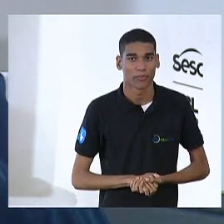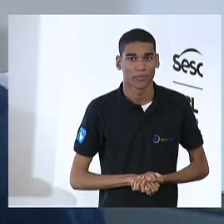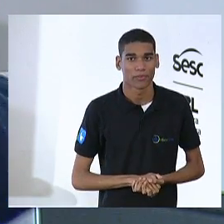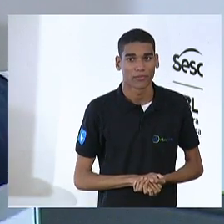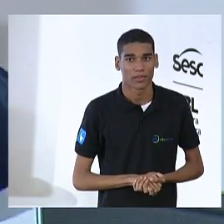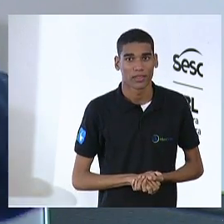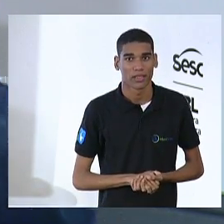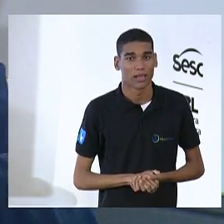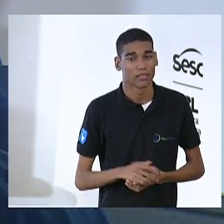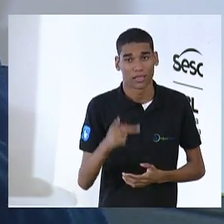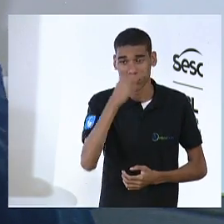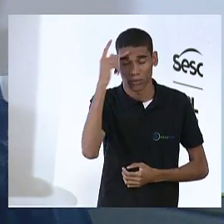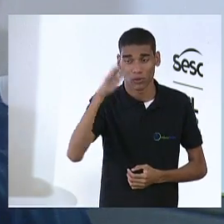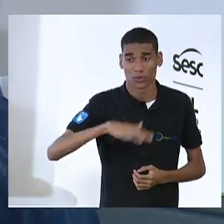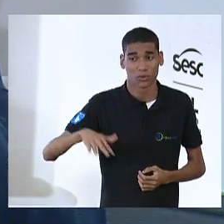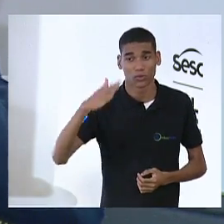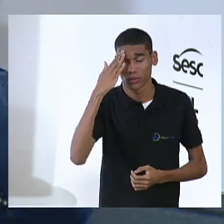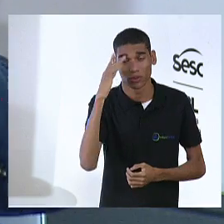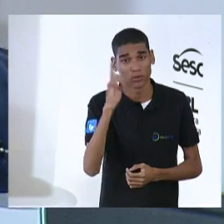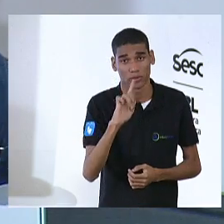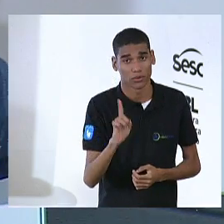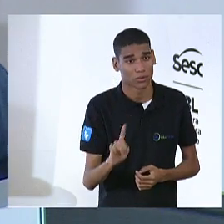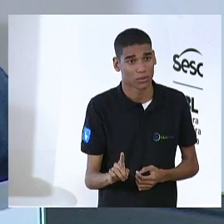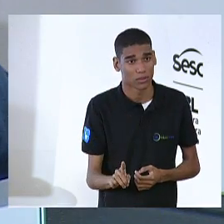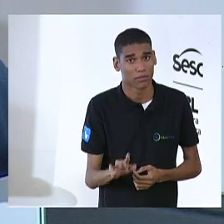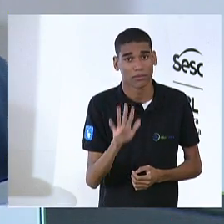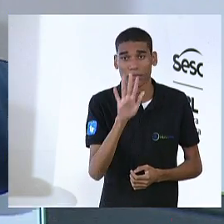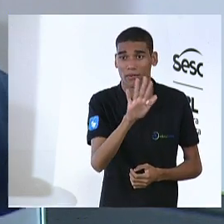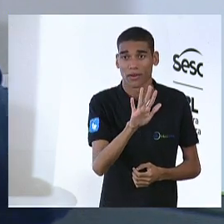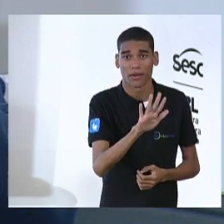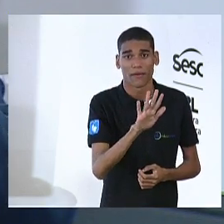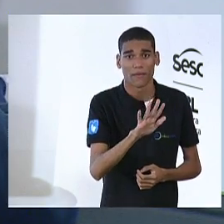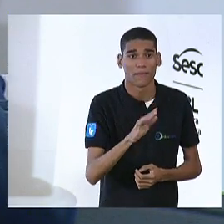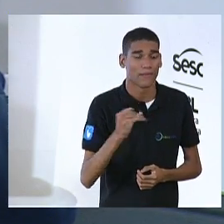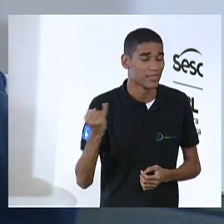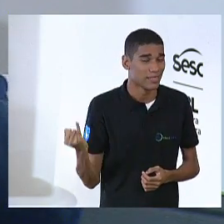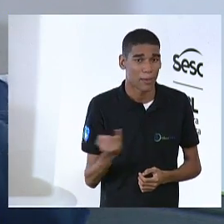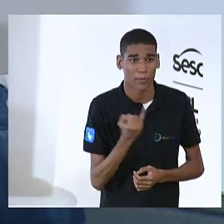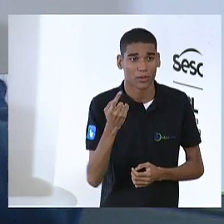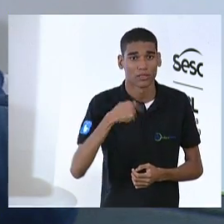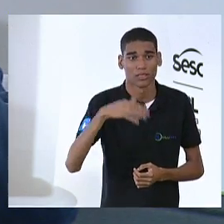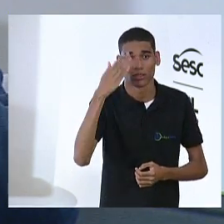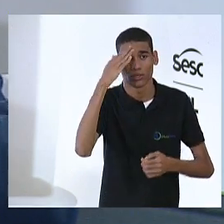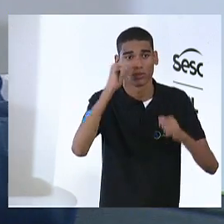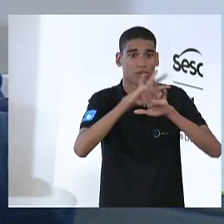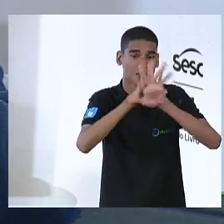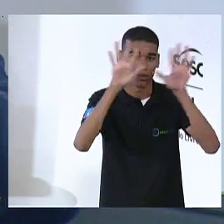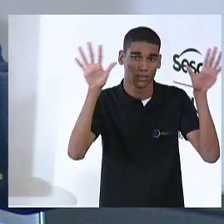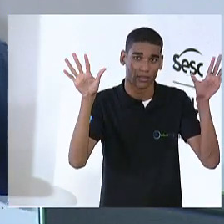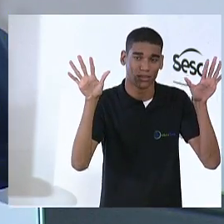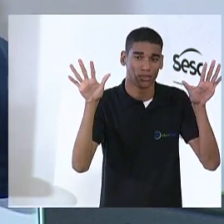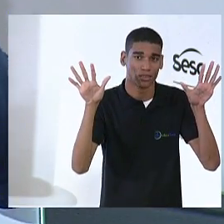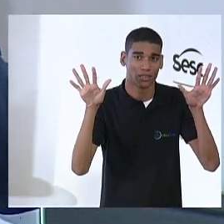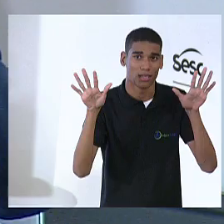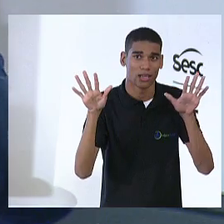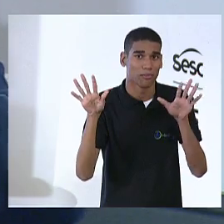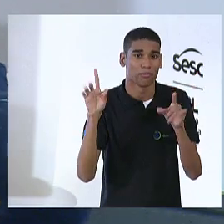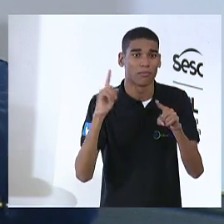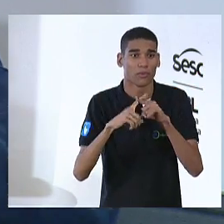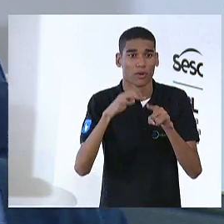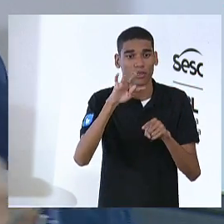Certo? Ninguém entende. Mas, na realidade, é uma punção de 200 bi, né? Através da taxa